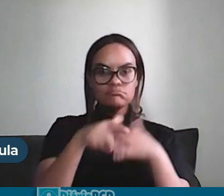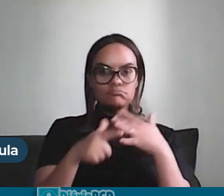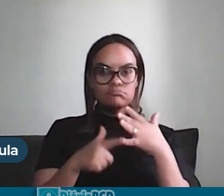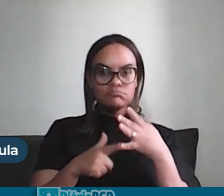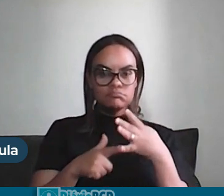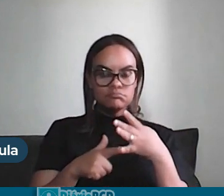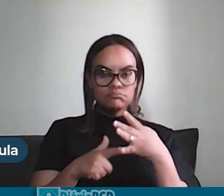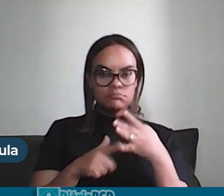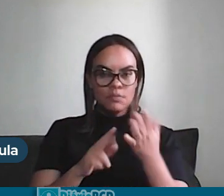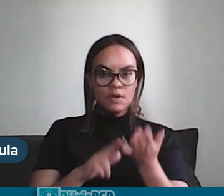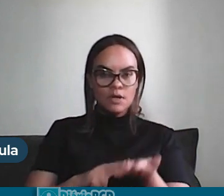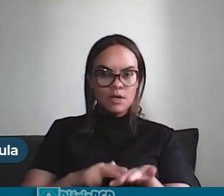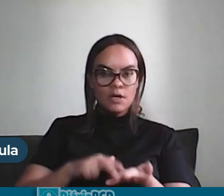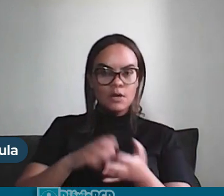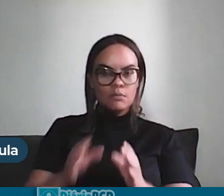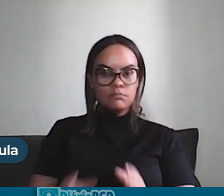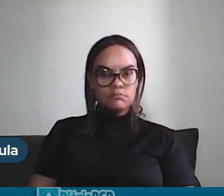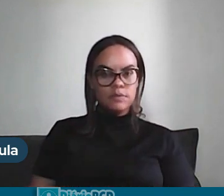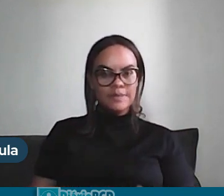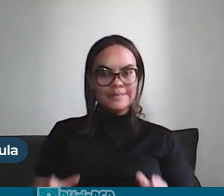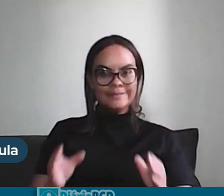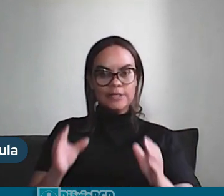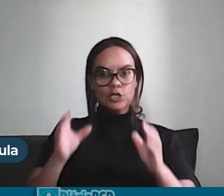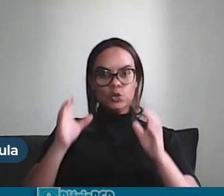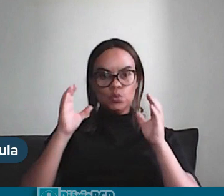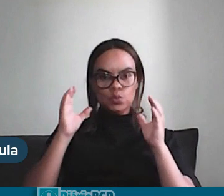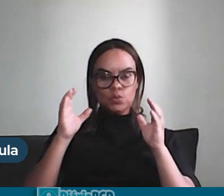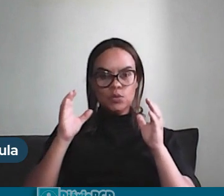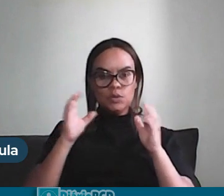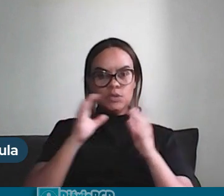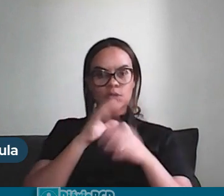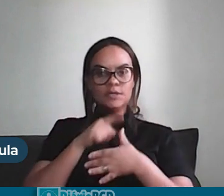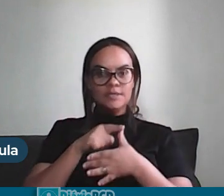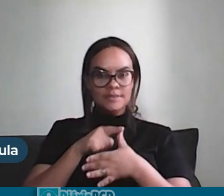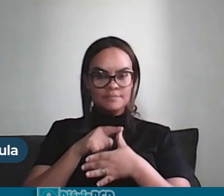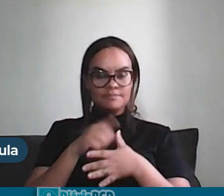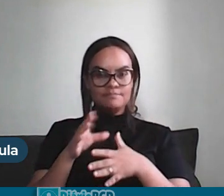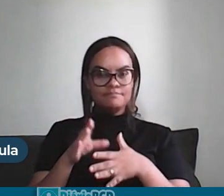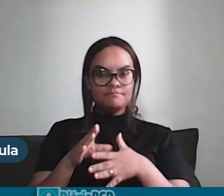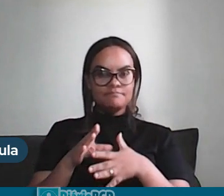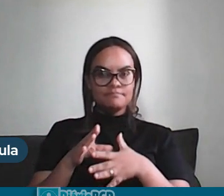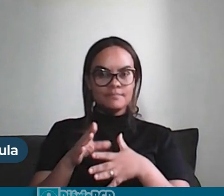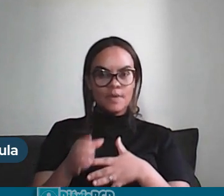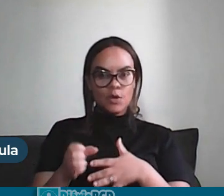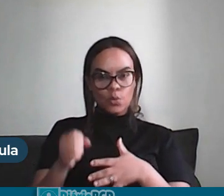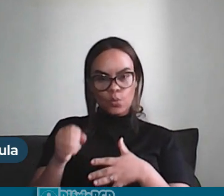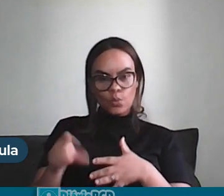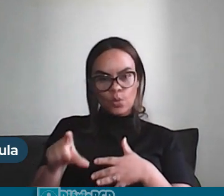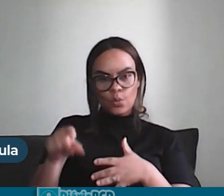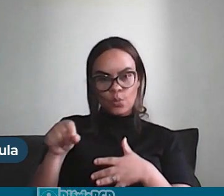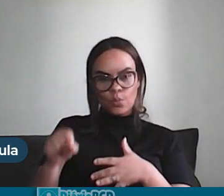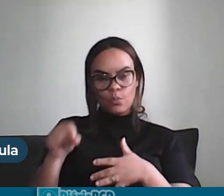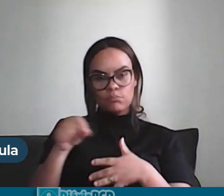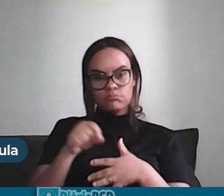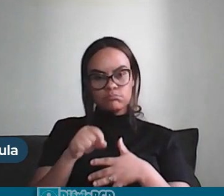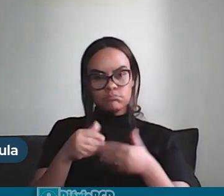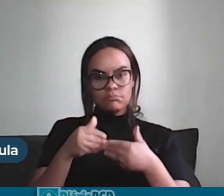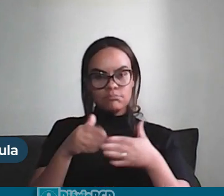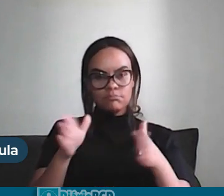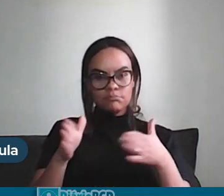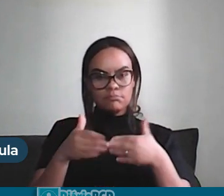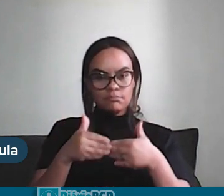de levantar uma garrafa de água de 2 litros, de pegar objetos pequenos ou abrir e